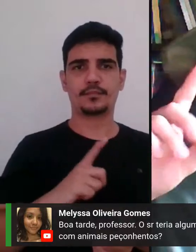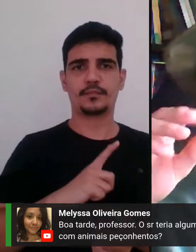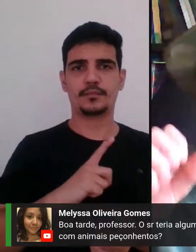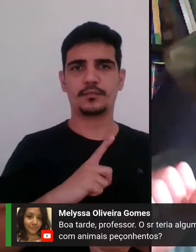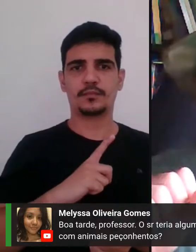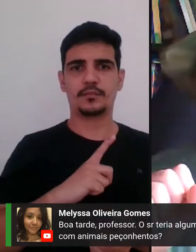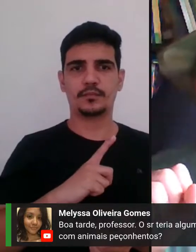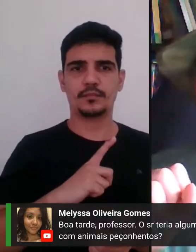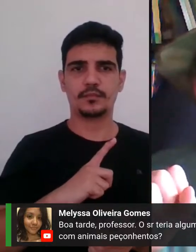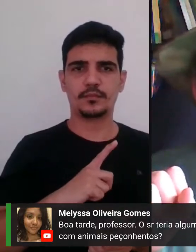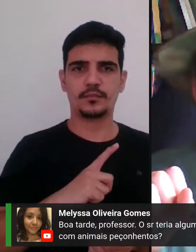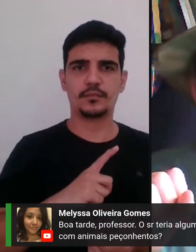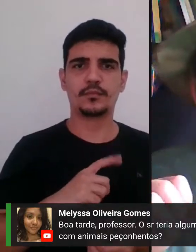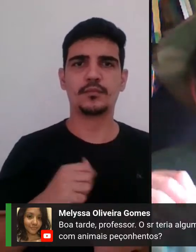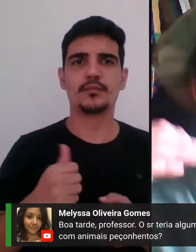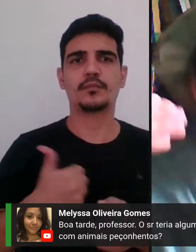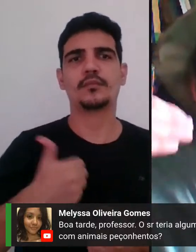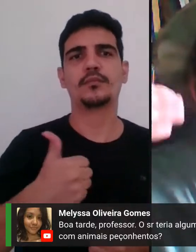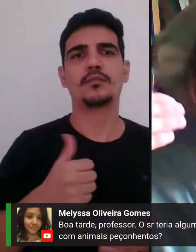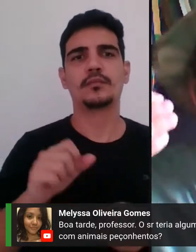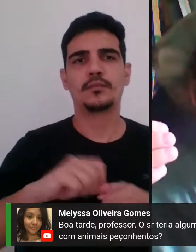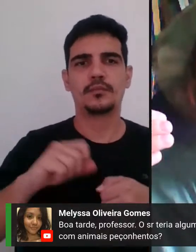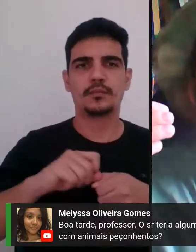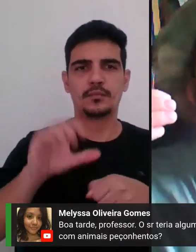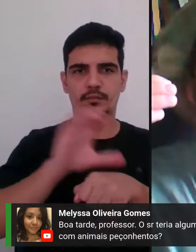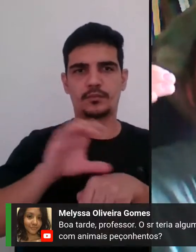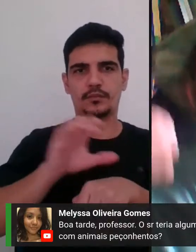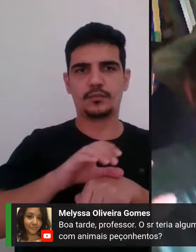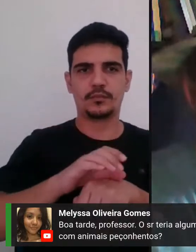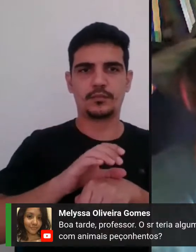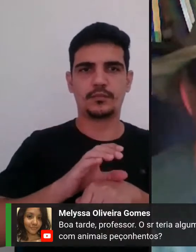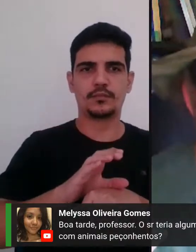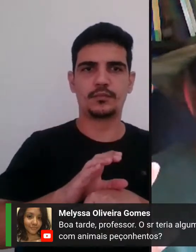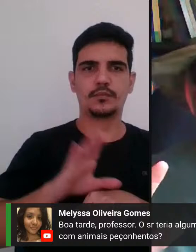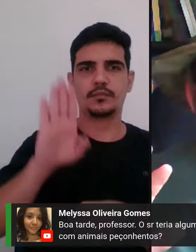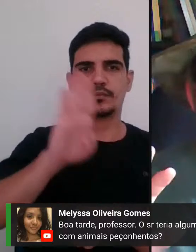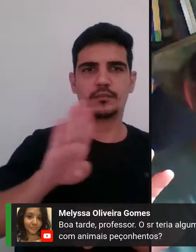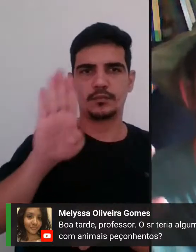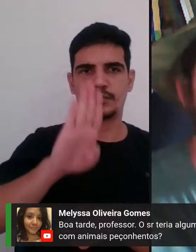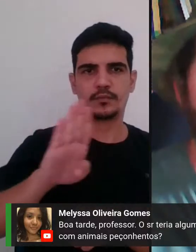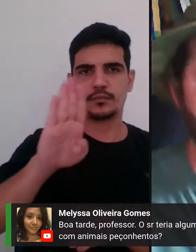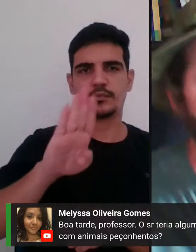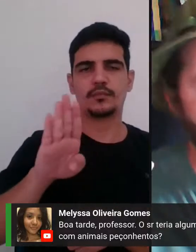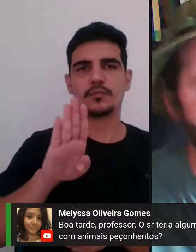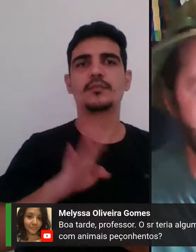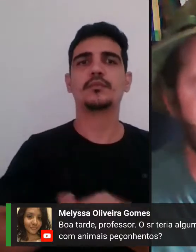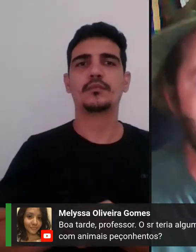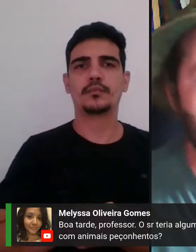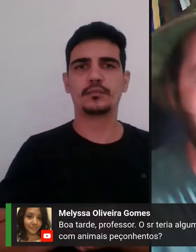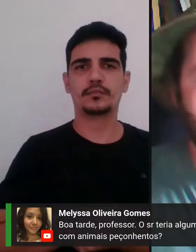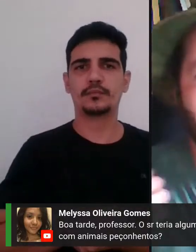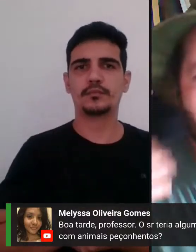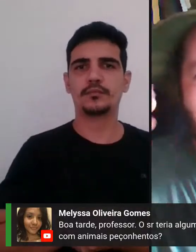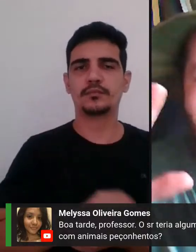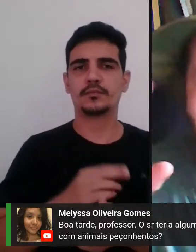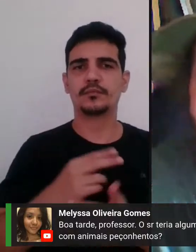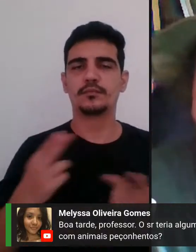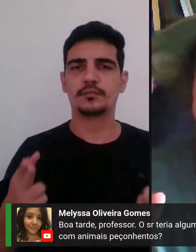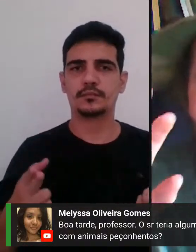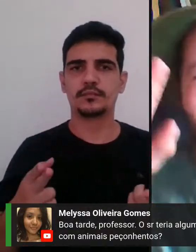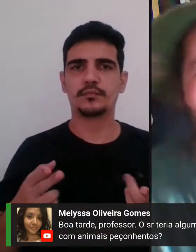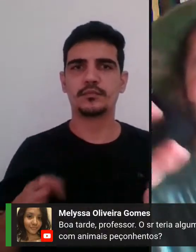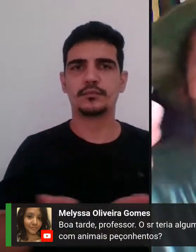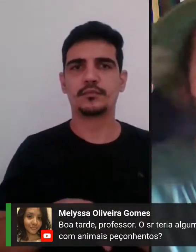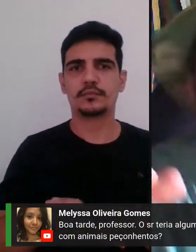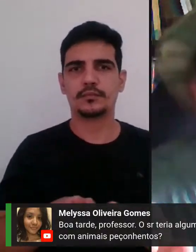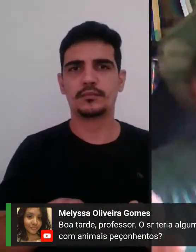herpeto, primeiro você tem que fazer biologia. Então você tem que cursar ciências biológicas, né, de preferência na faculdade que a gente